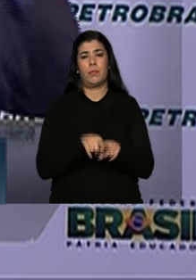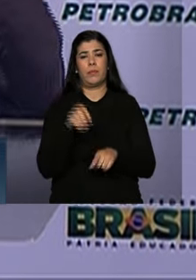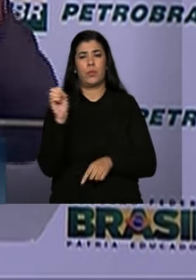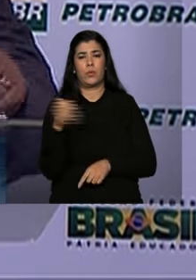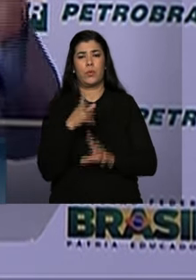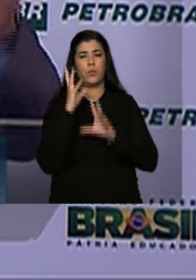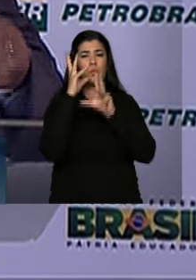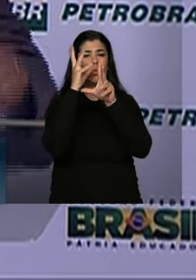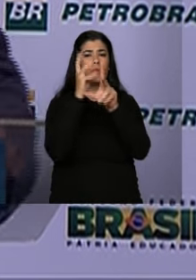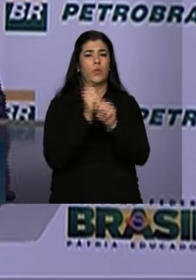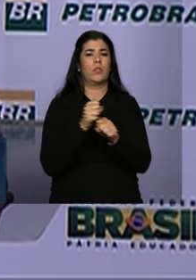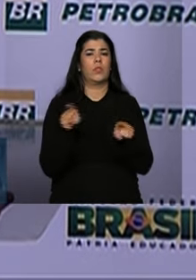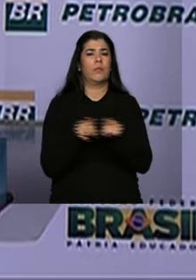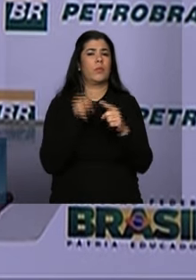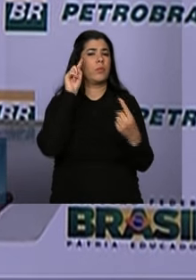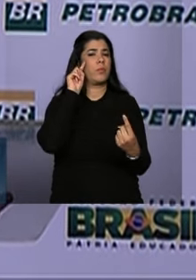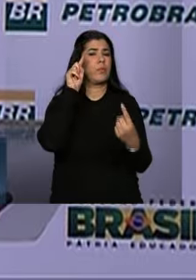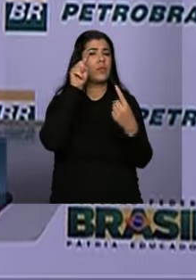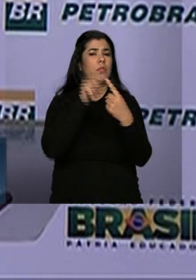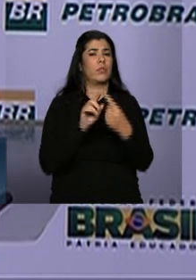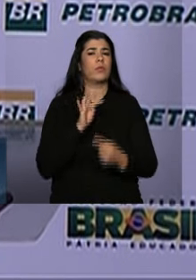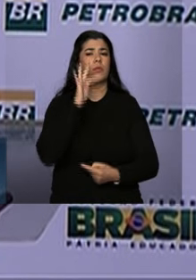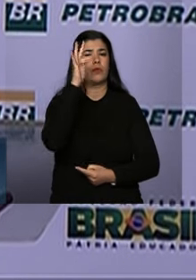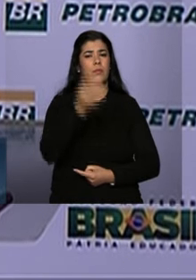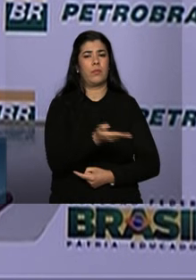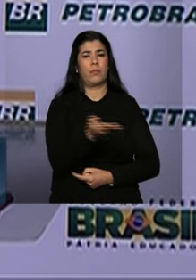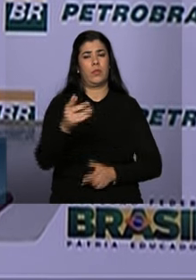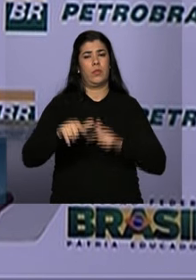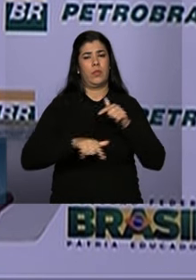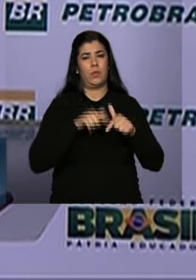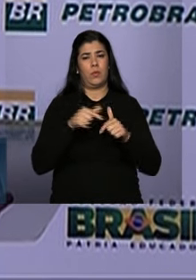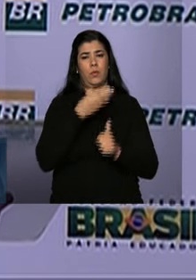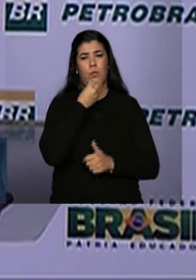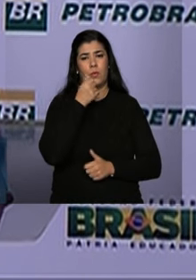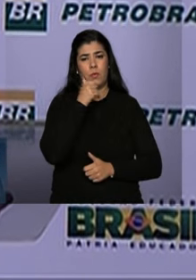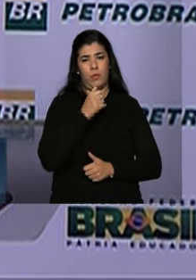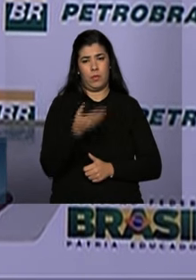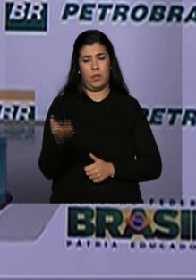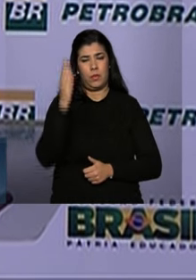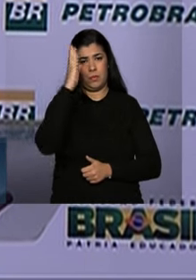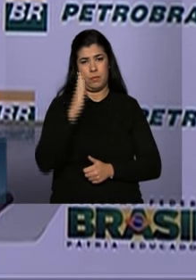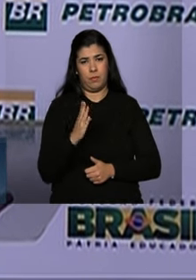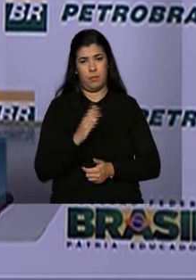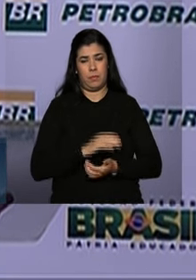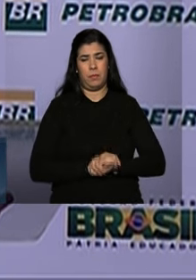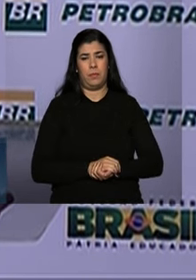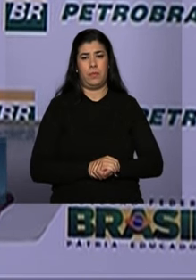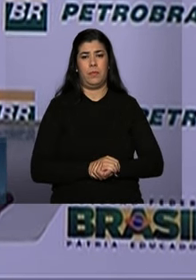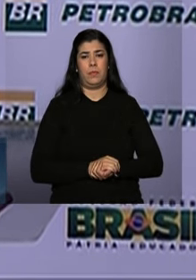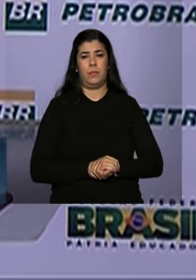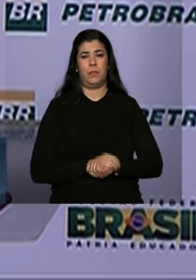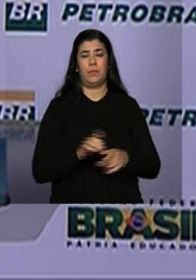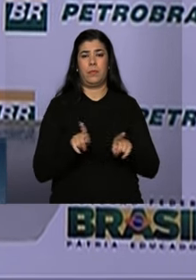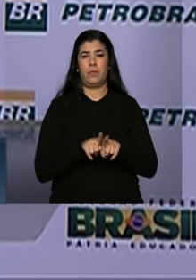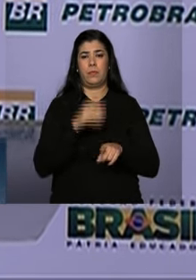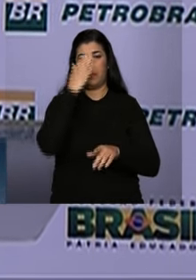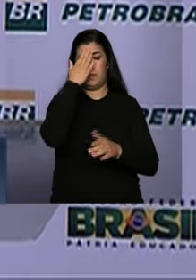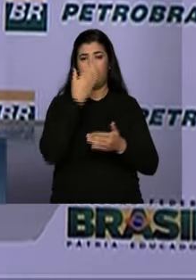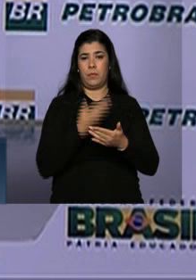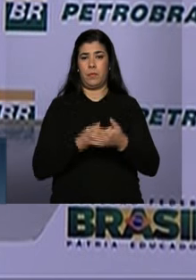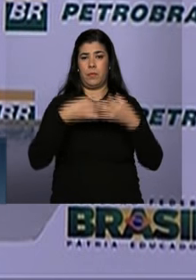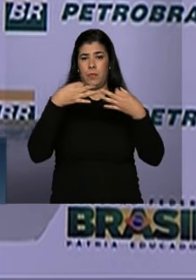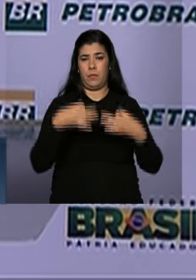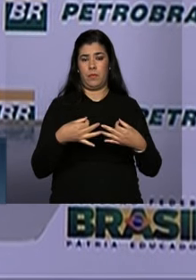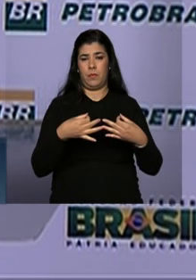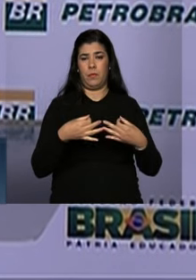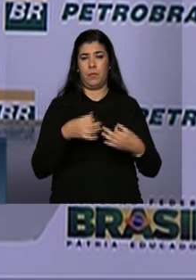vitórias e a novas expectativas para os trabalhadores e para as trabalhadoras brasileiras. Tenho certeza